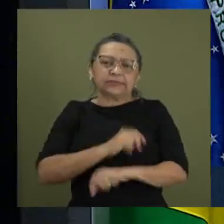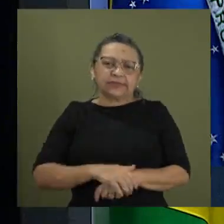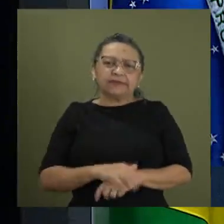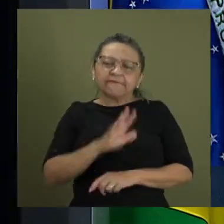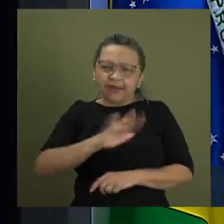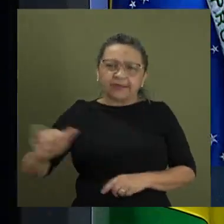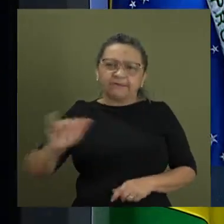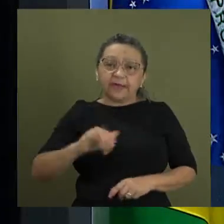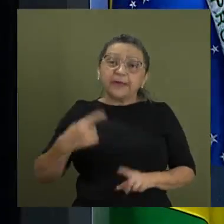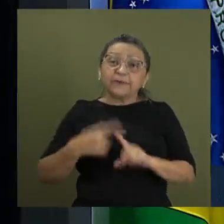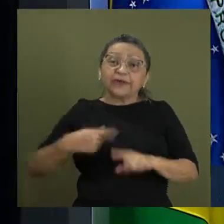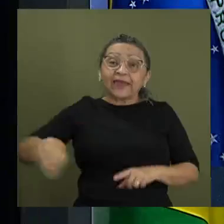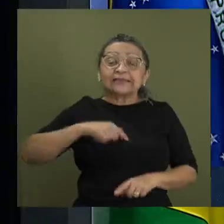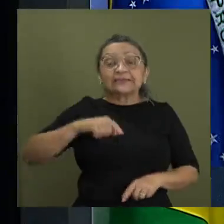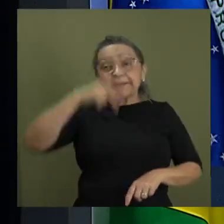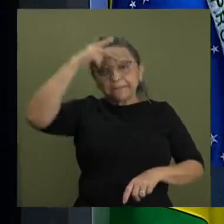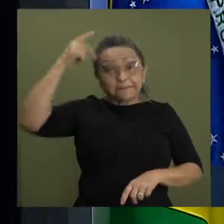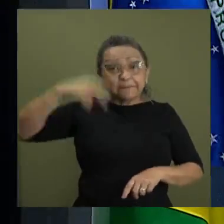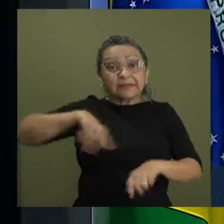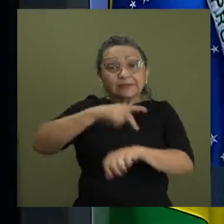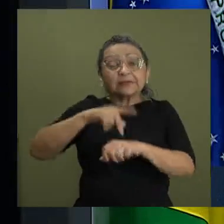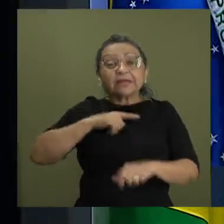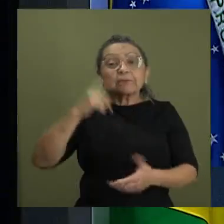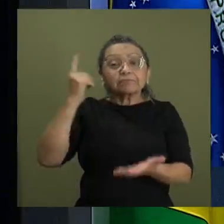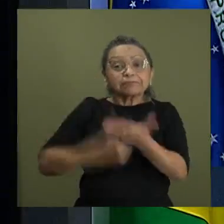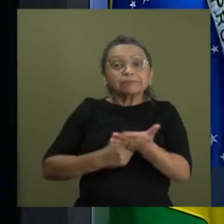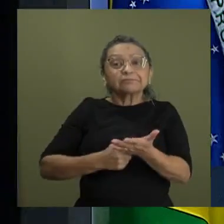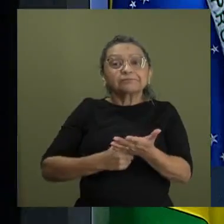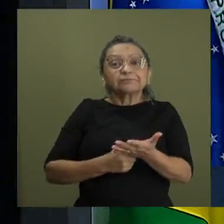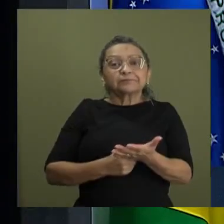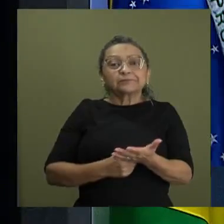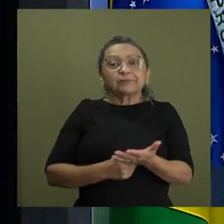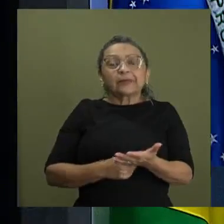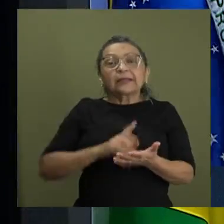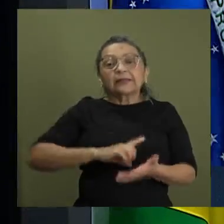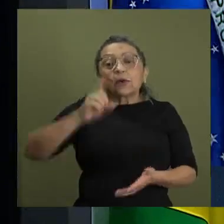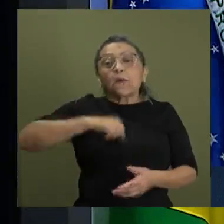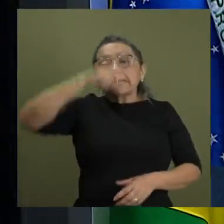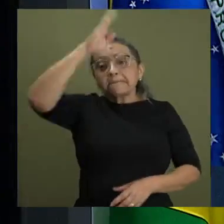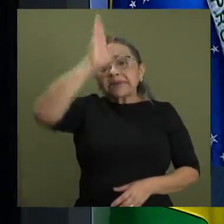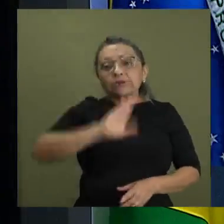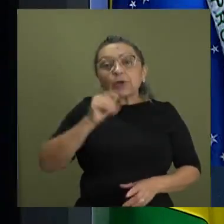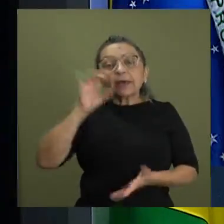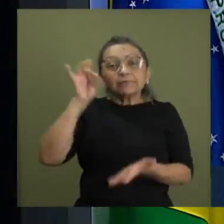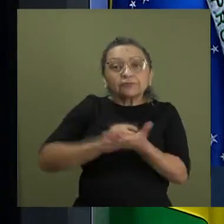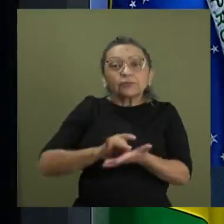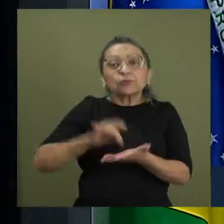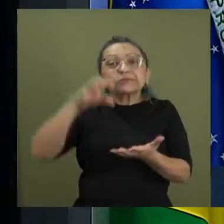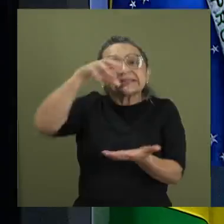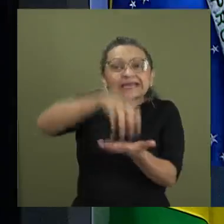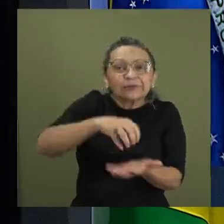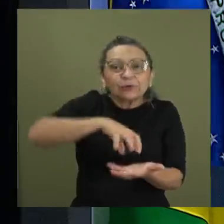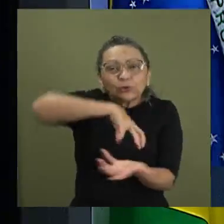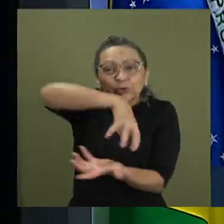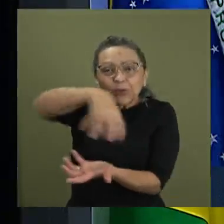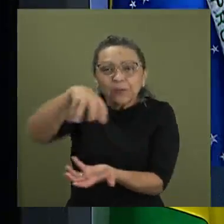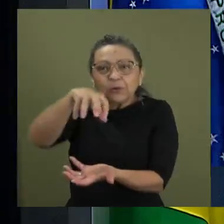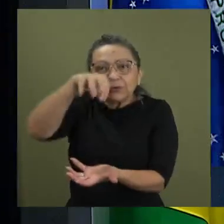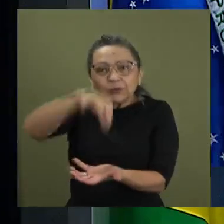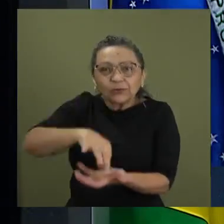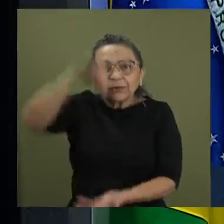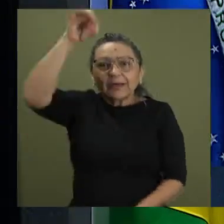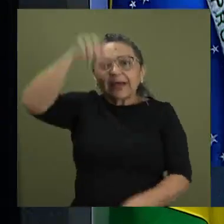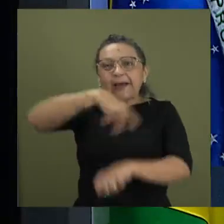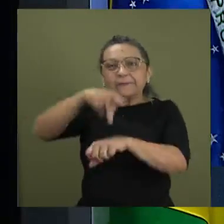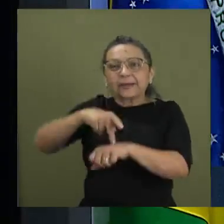acontecer. Porque essa nação tem uma missão planetária. O Brasil é o coração do mundo, a pátria